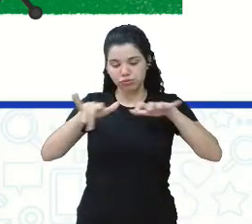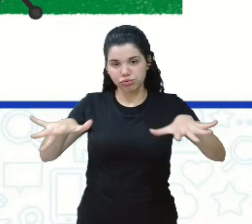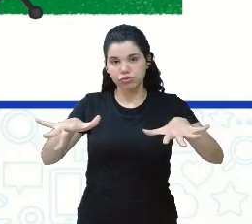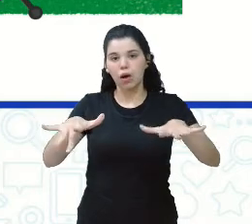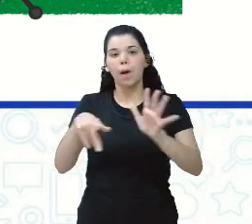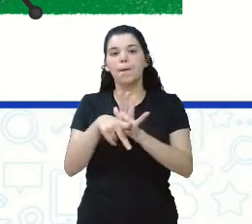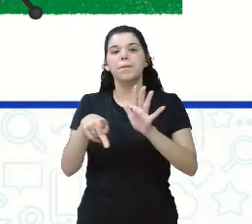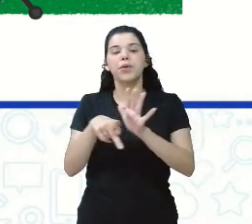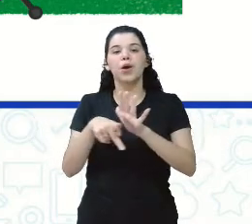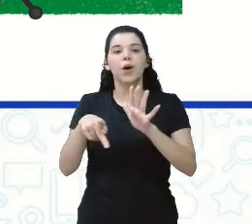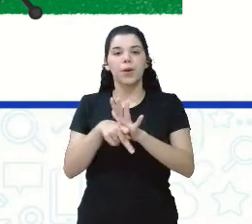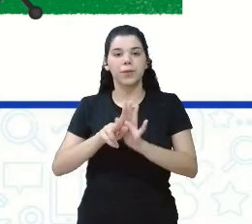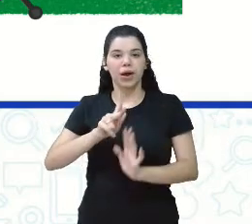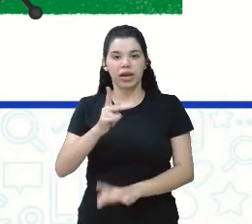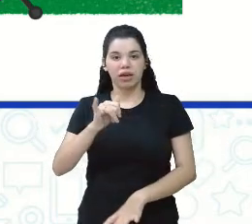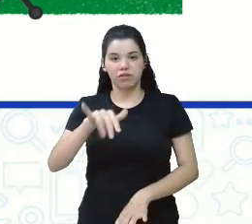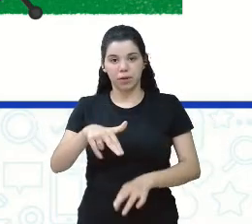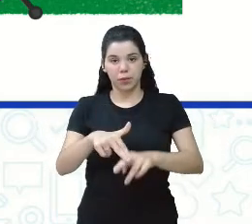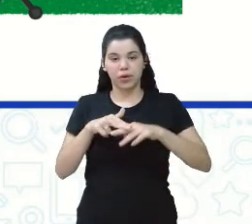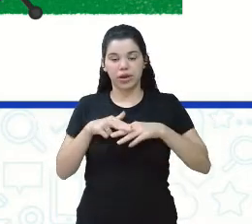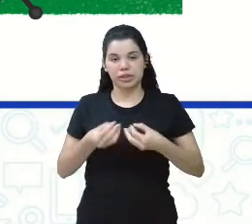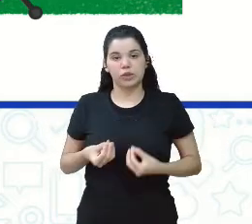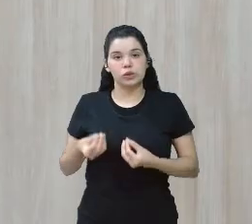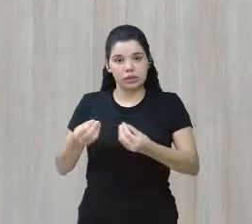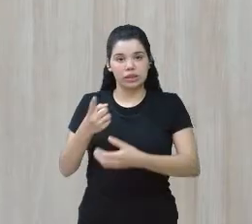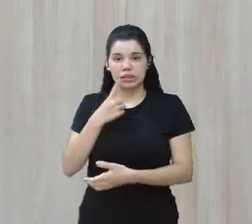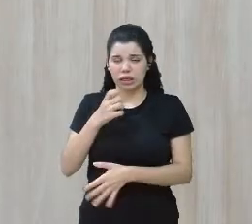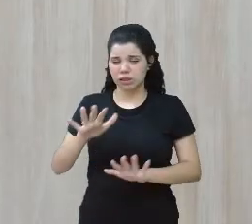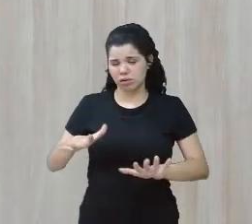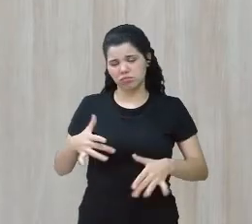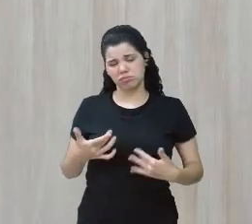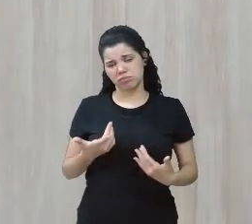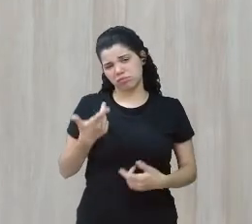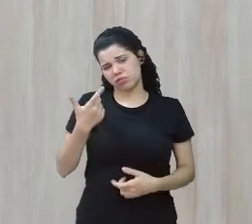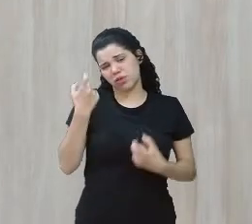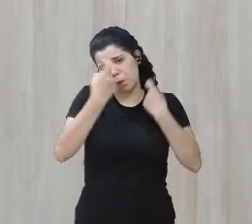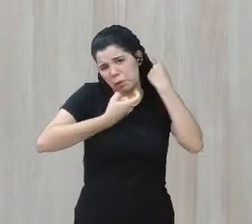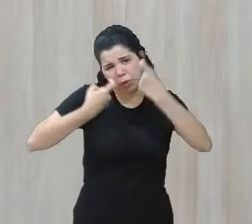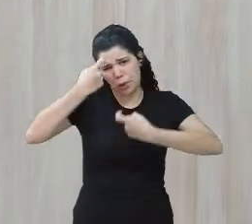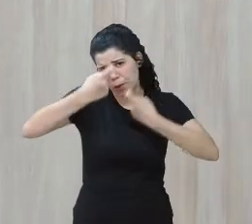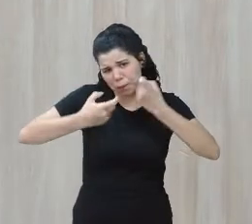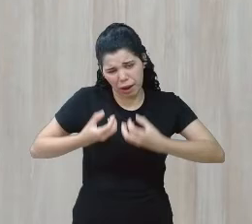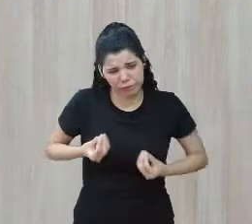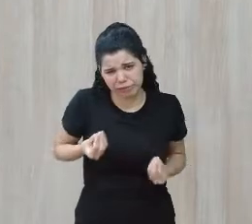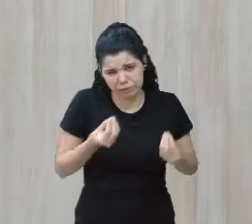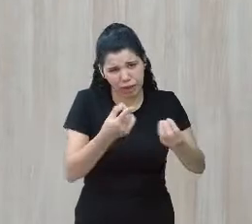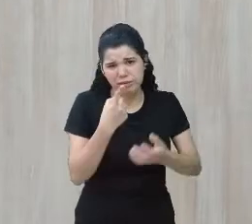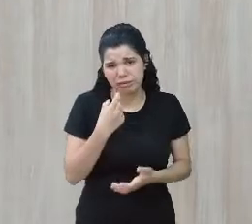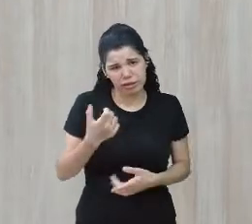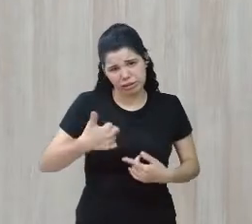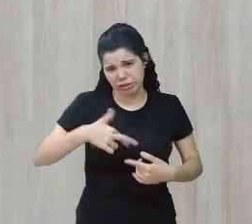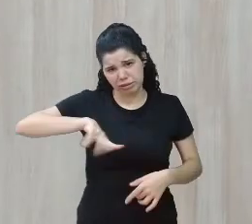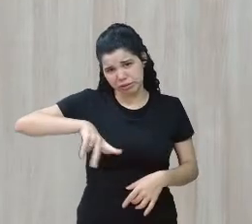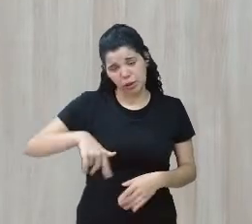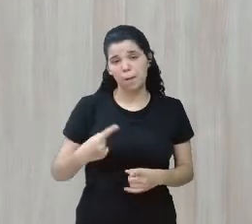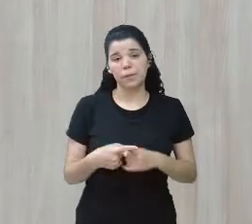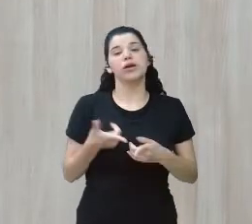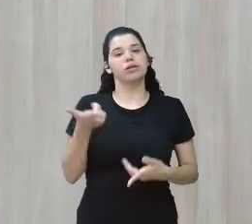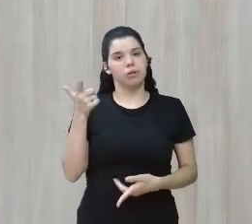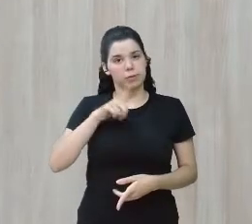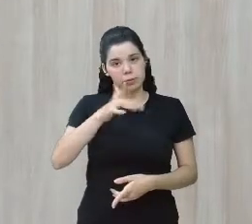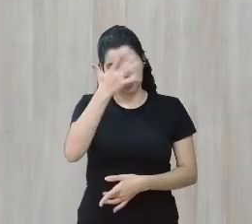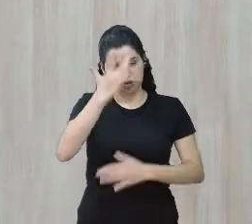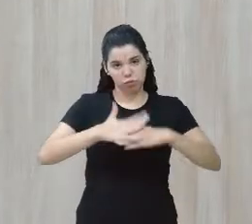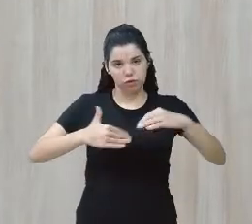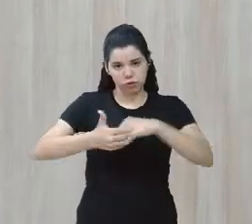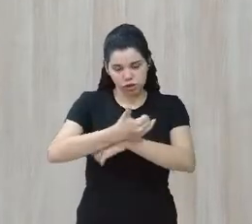por transfusão de sangue. Então, ninguém tenha medo de doar sangue, porque existe um grande controle